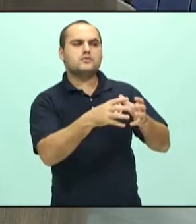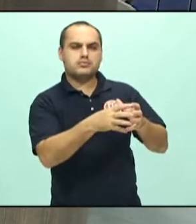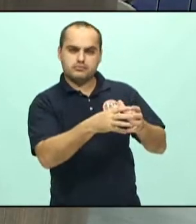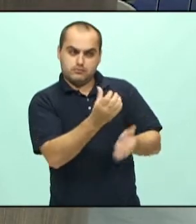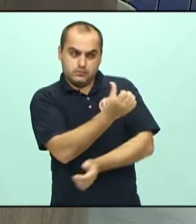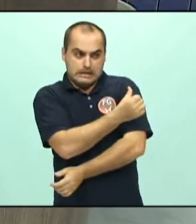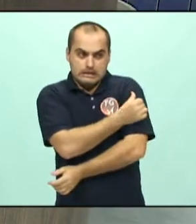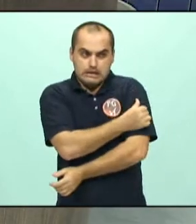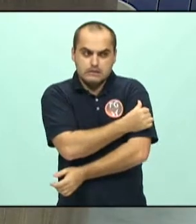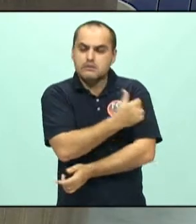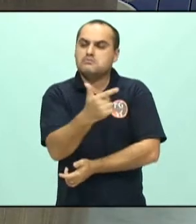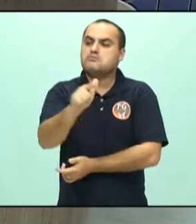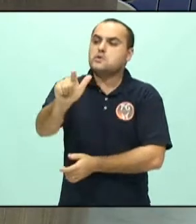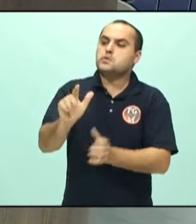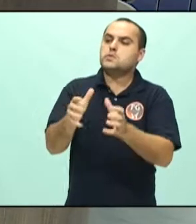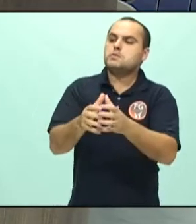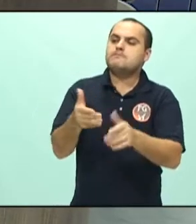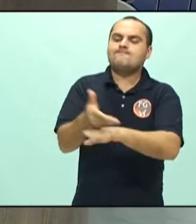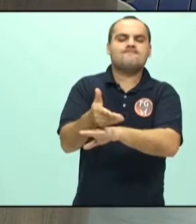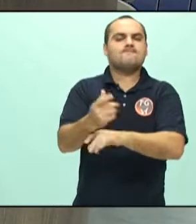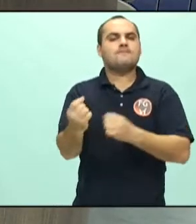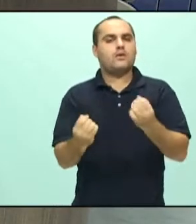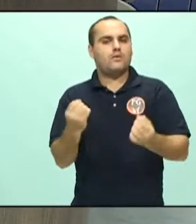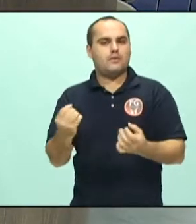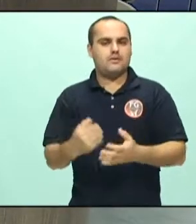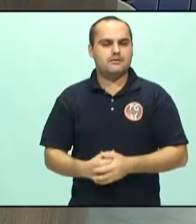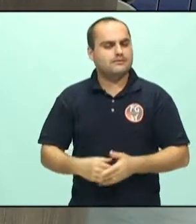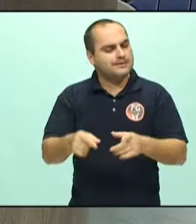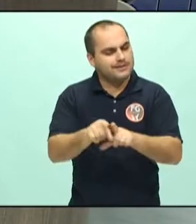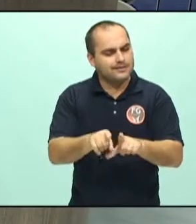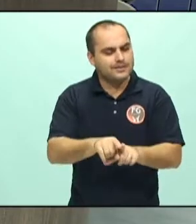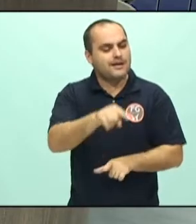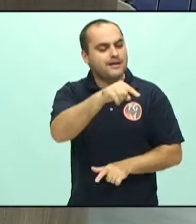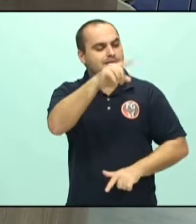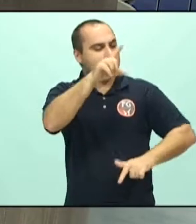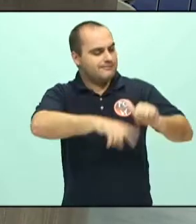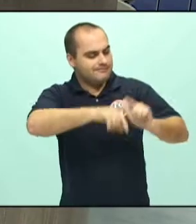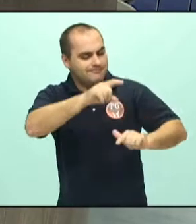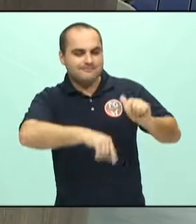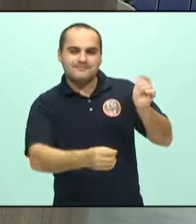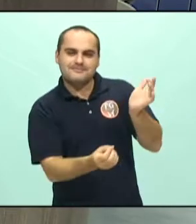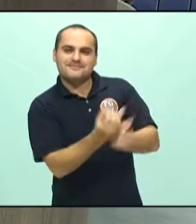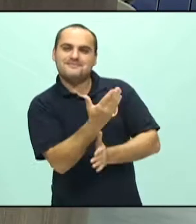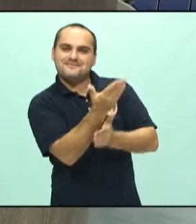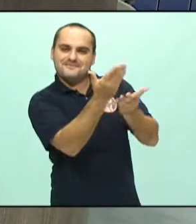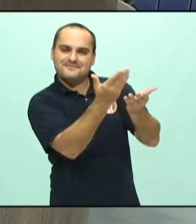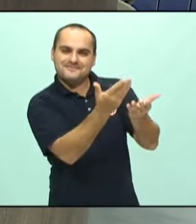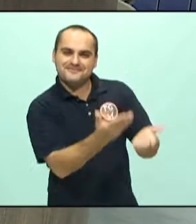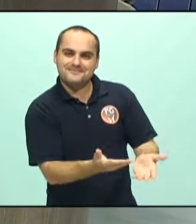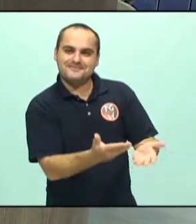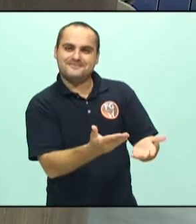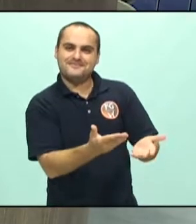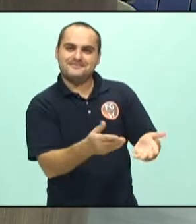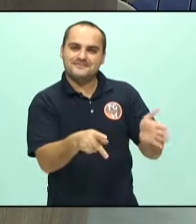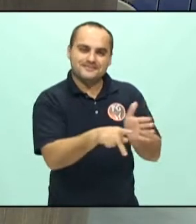as outras como é que participam, e também sobre essa material que é a